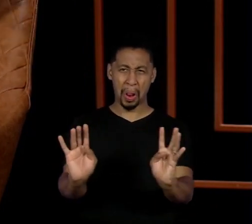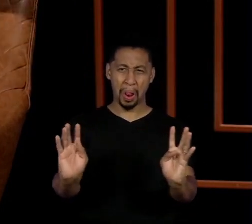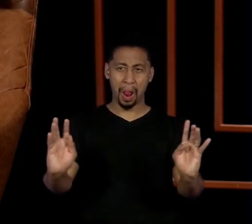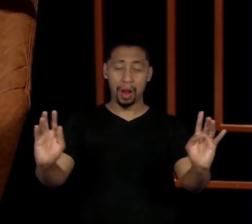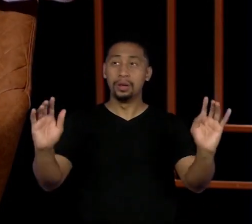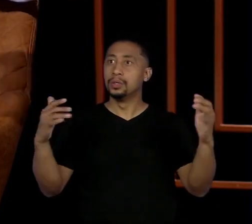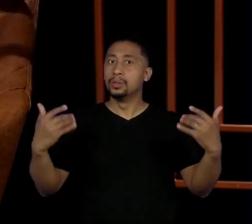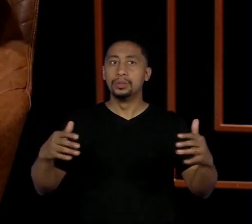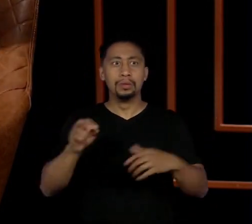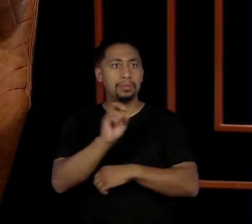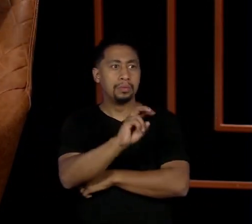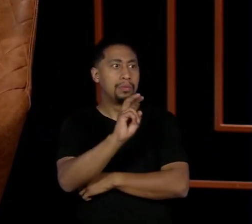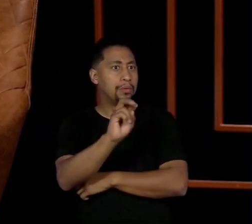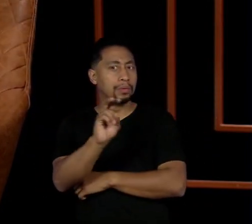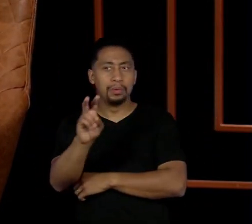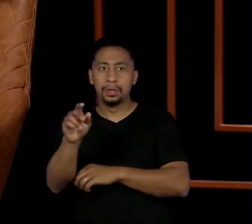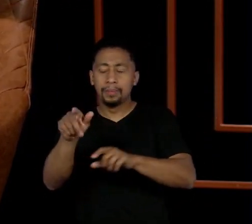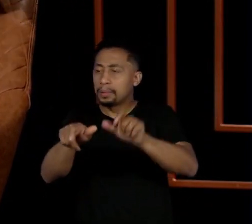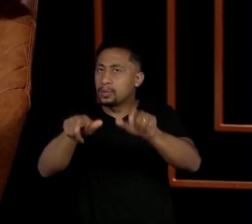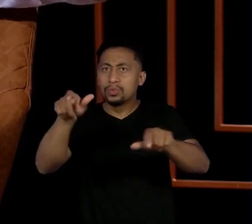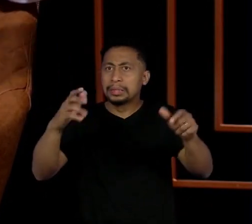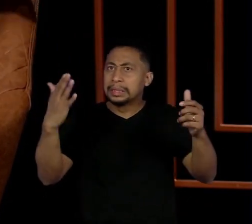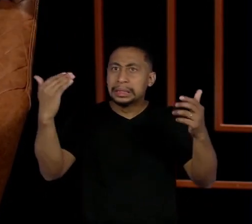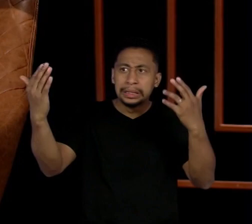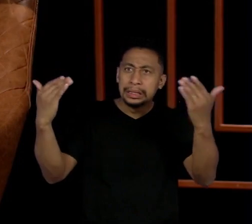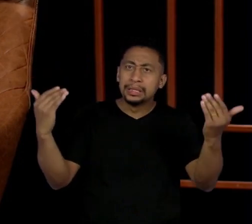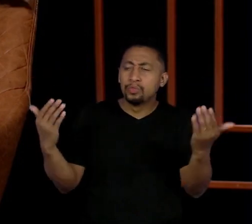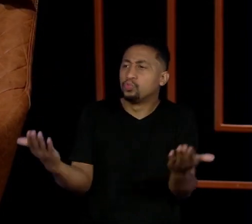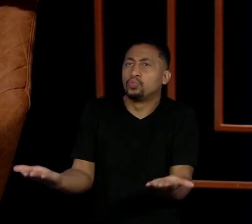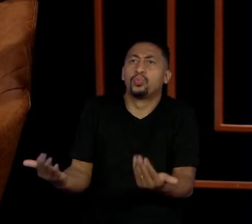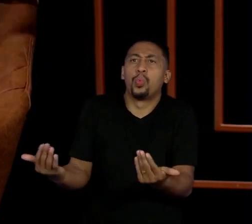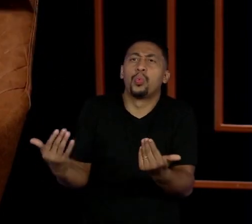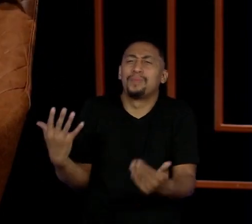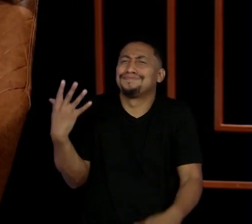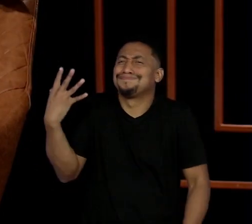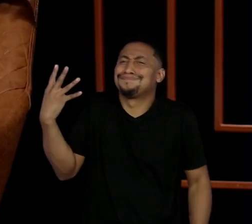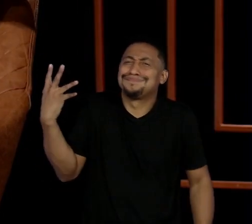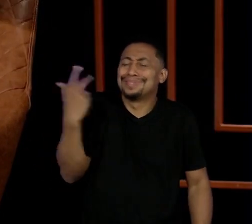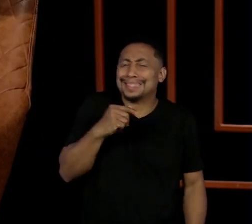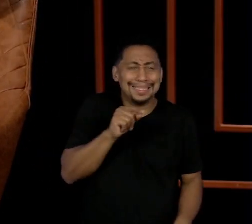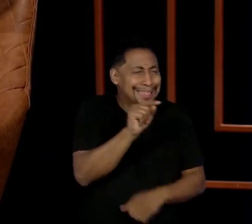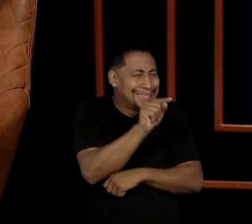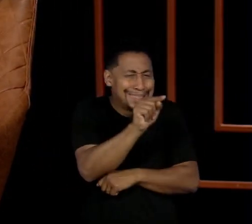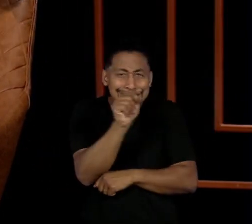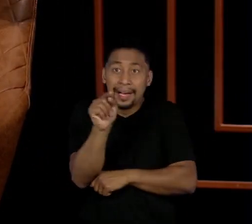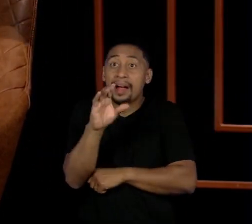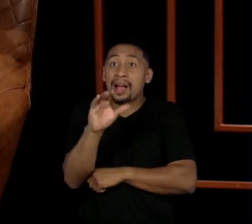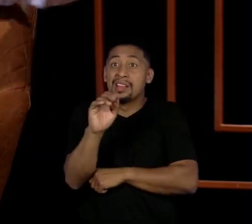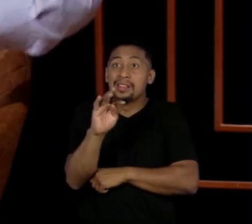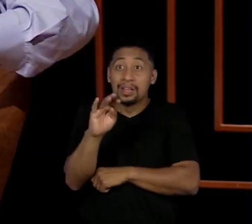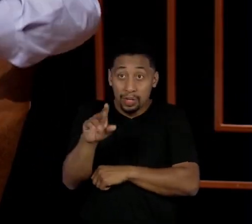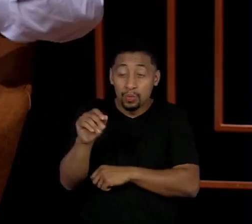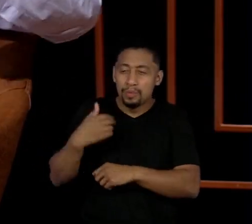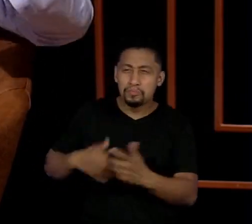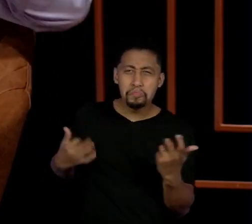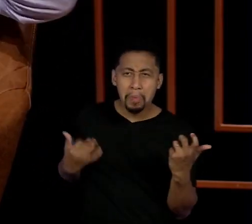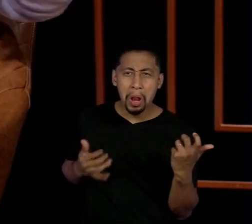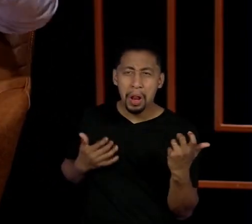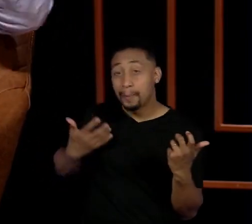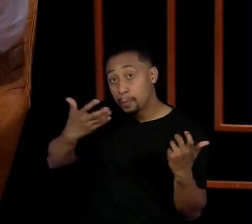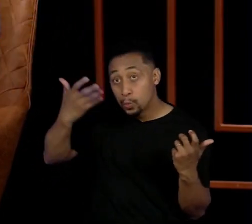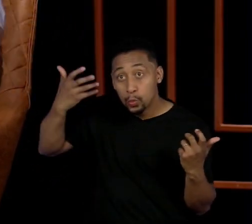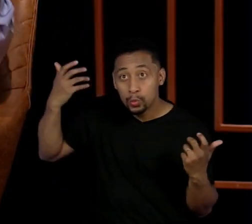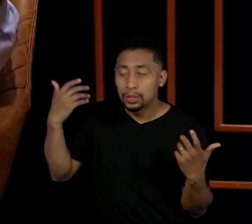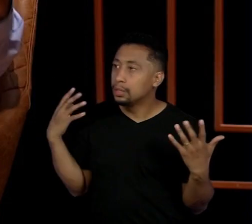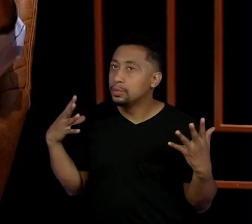tinha Felipe Camargo, tinha um monte de gente, jovens, lindos, e nananã, e o Caetano fazia música, aí ele só fazia